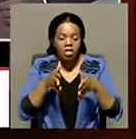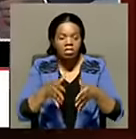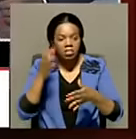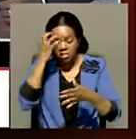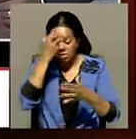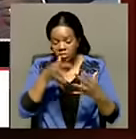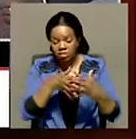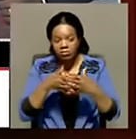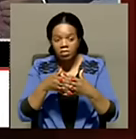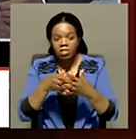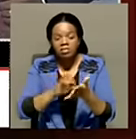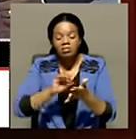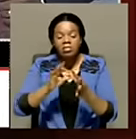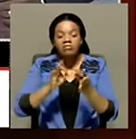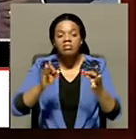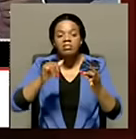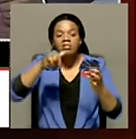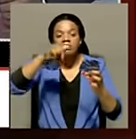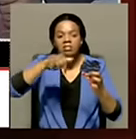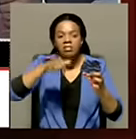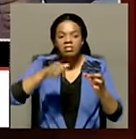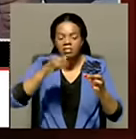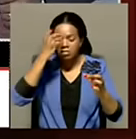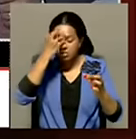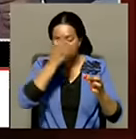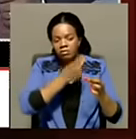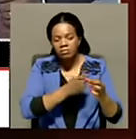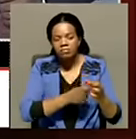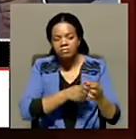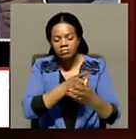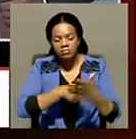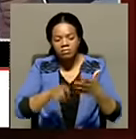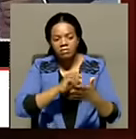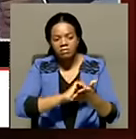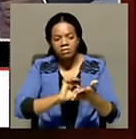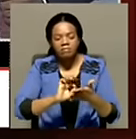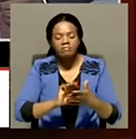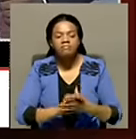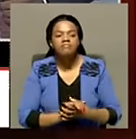Washington, os enviados especiais da TPA.